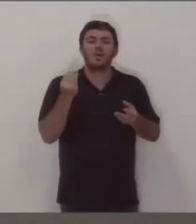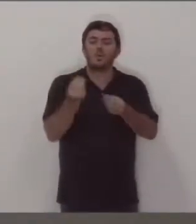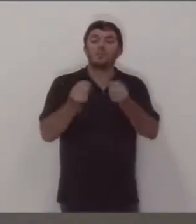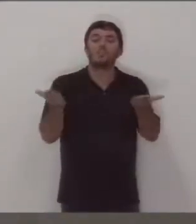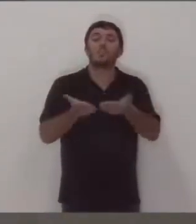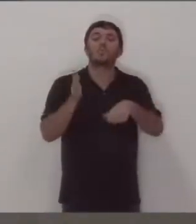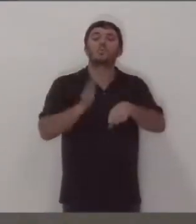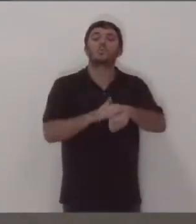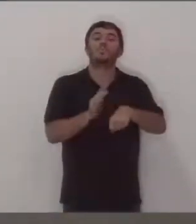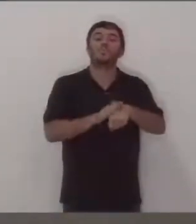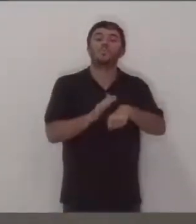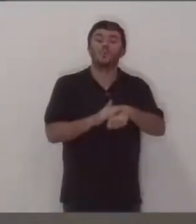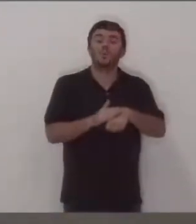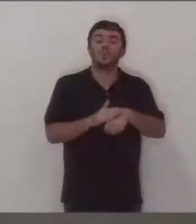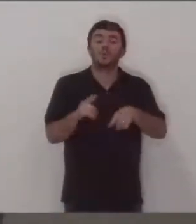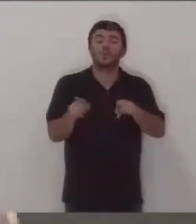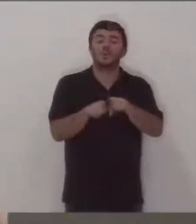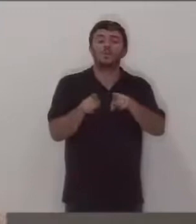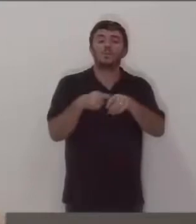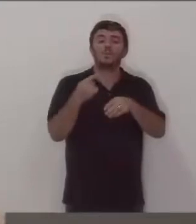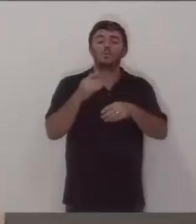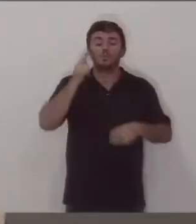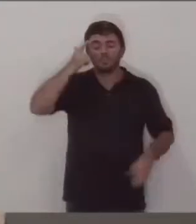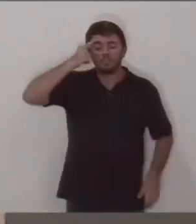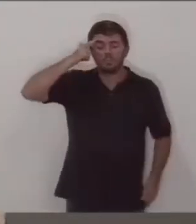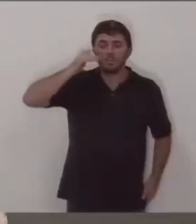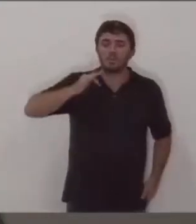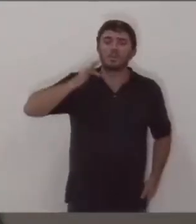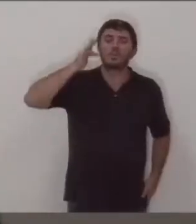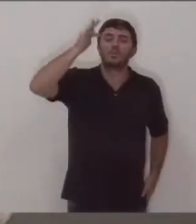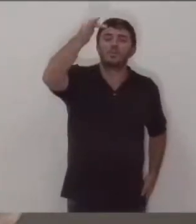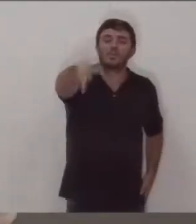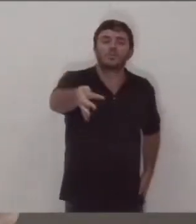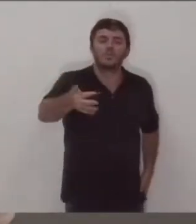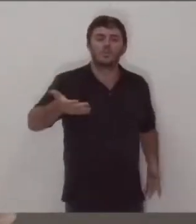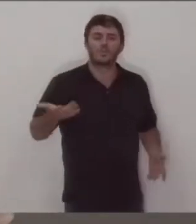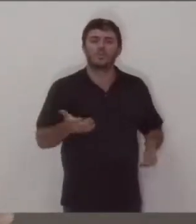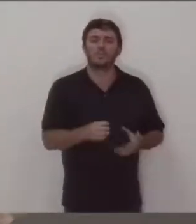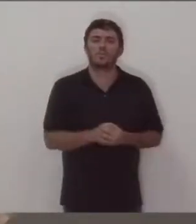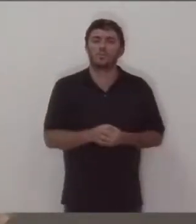para pensar em aprovar novos loteamentos? Eu sou totalmente